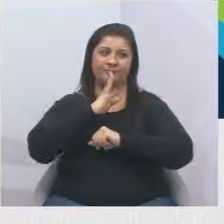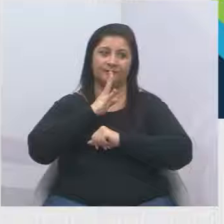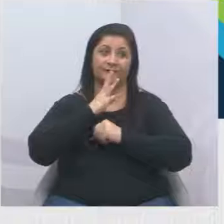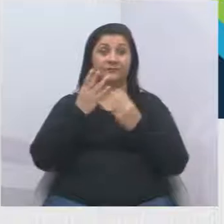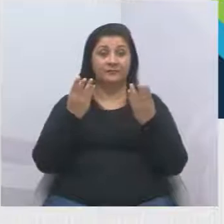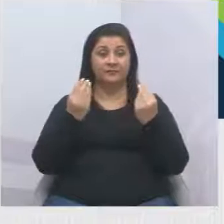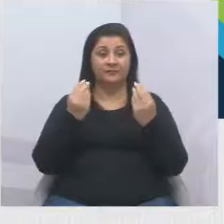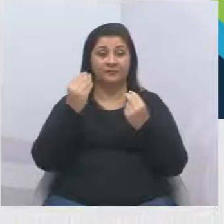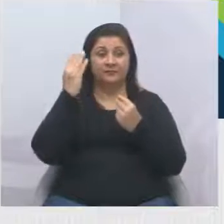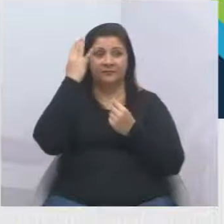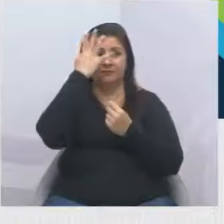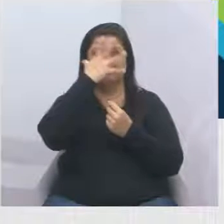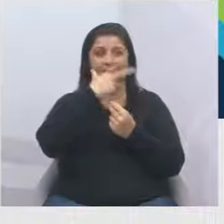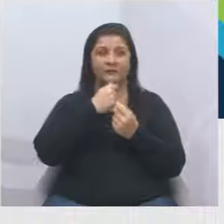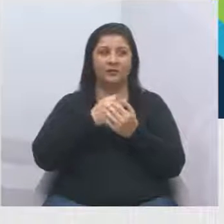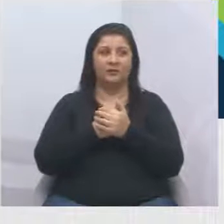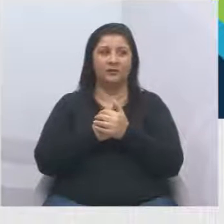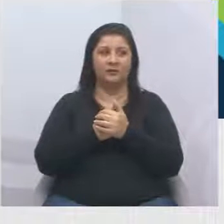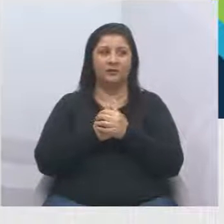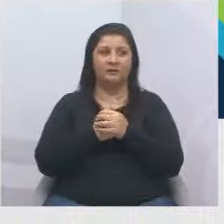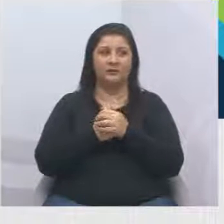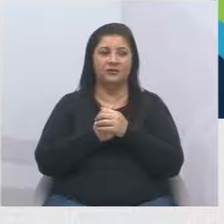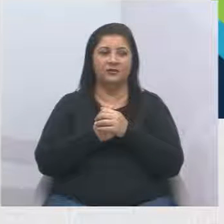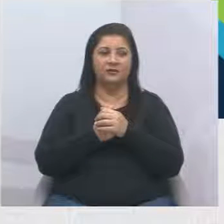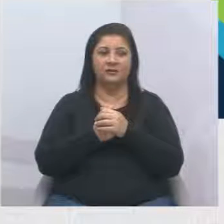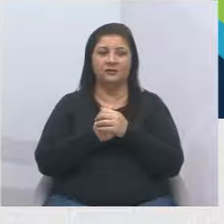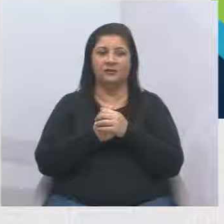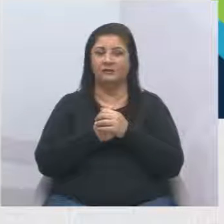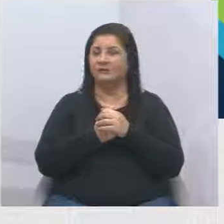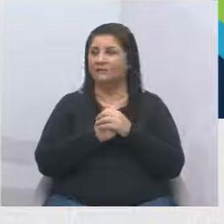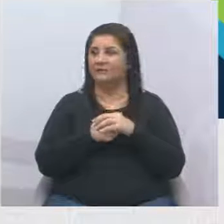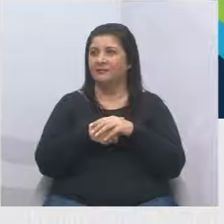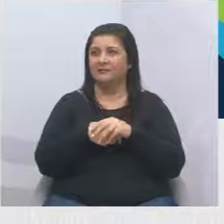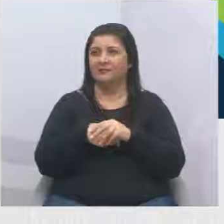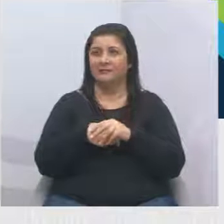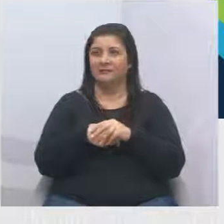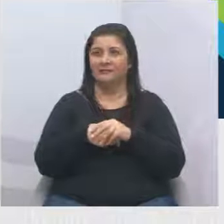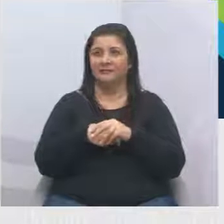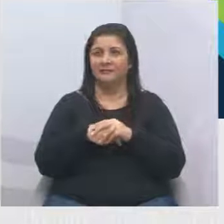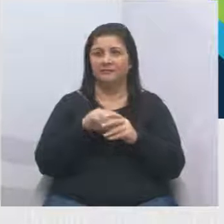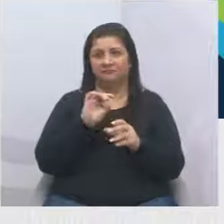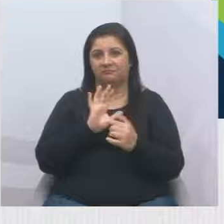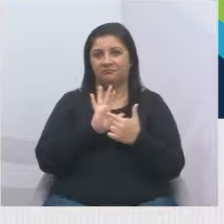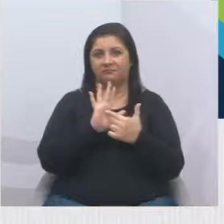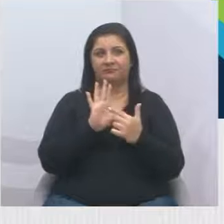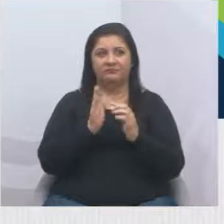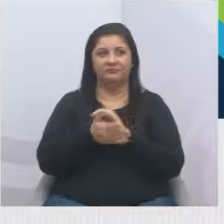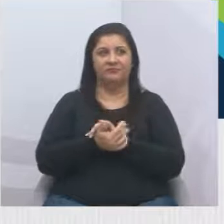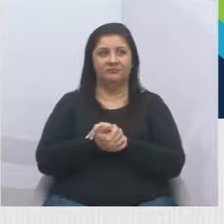bonita. Tá? Só para finalizar, senhor presidente, mais um minutinho.